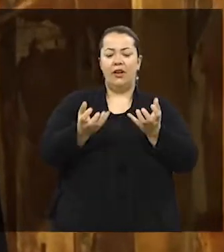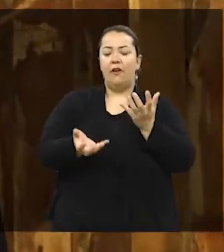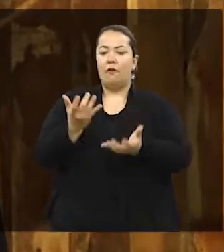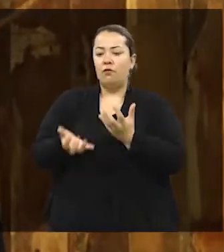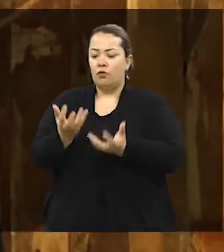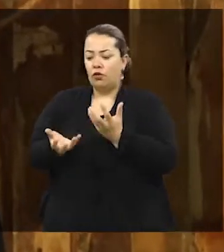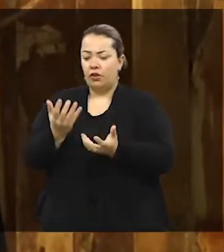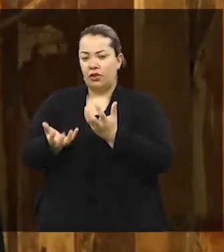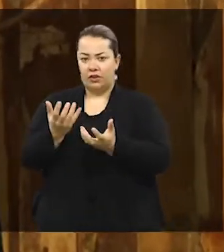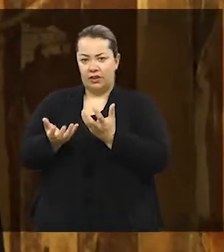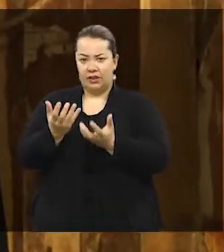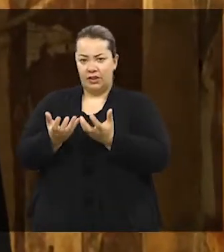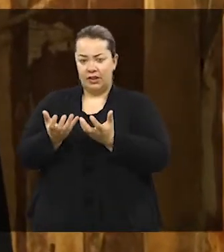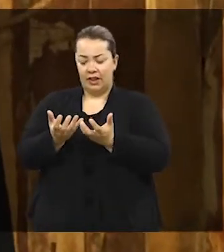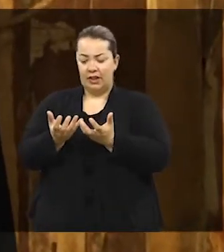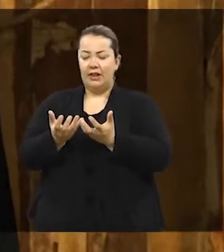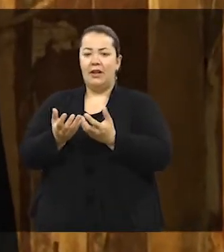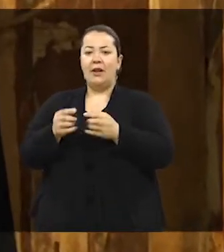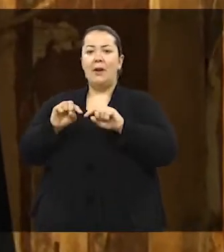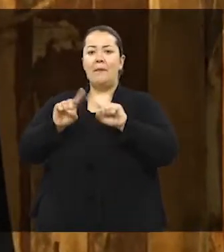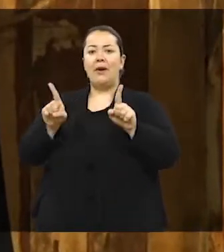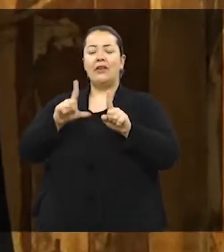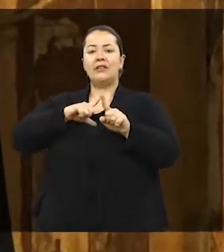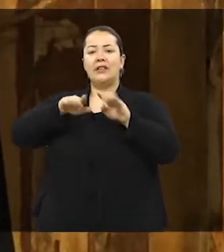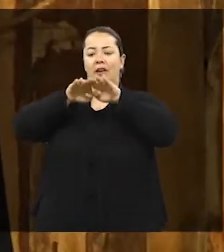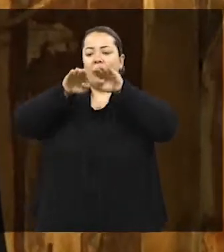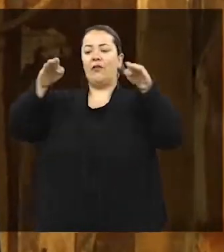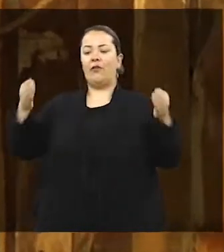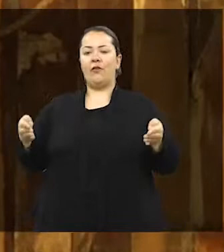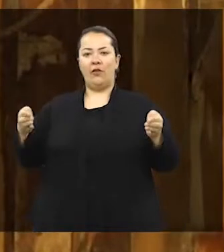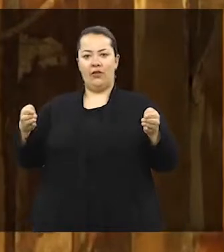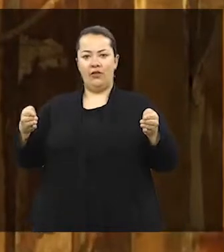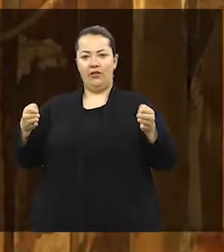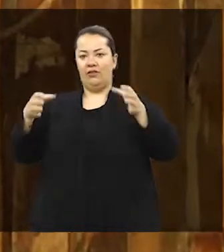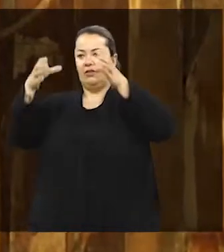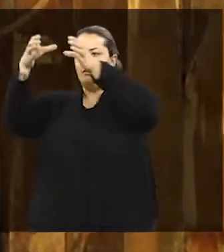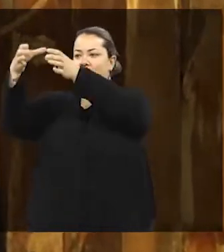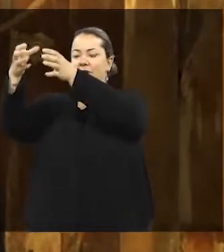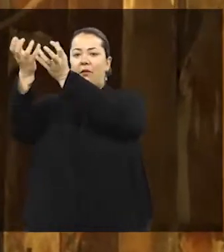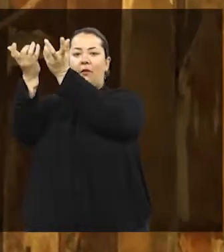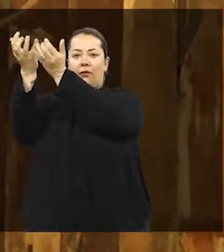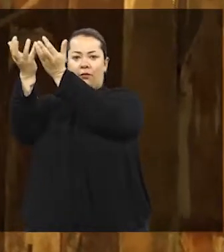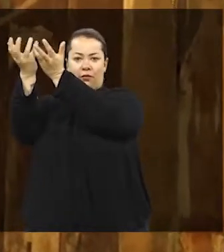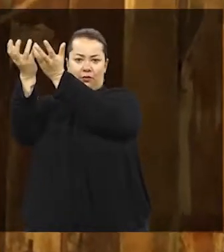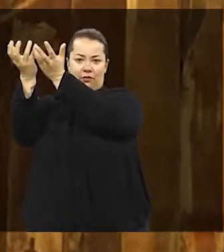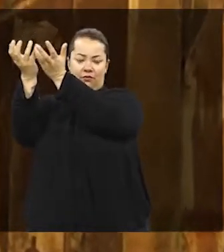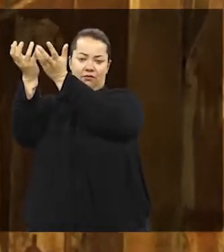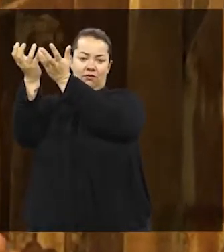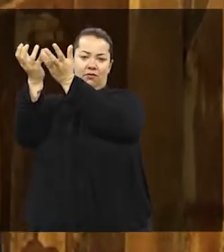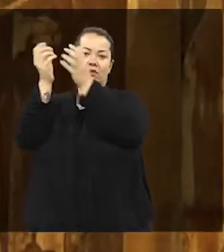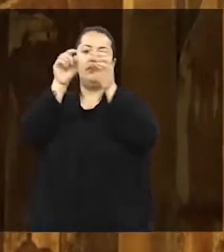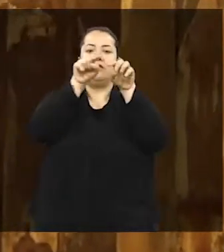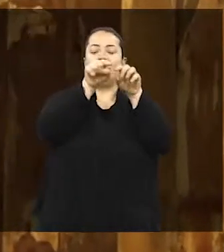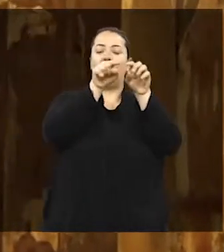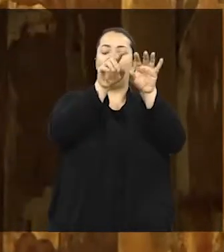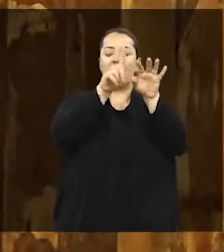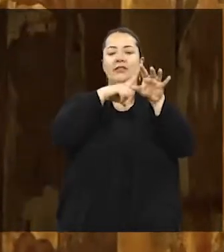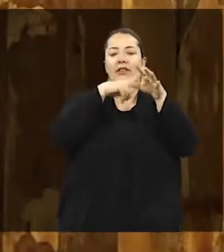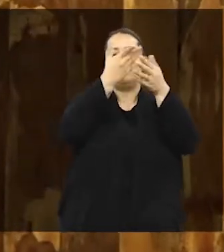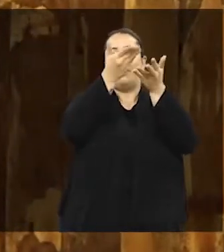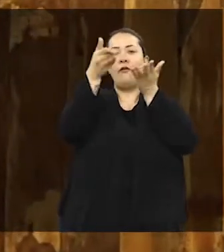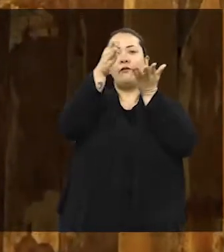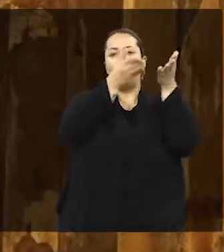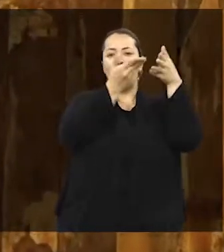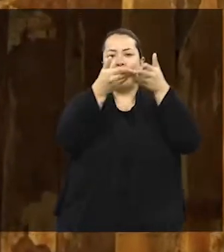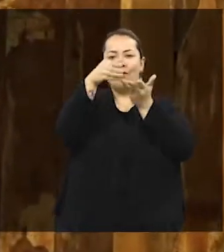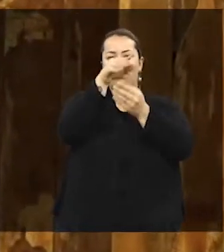que elas são secas pelo calor indireto da fogueira. Elas ficam em um tipo de forno,